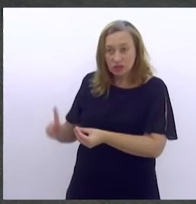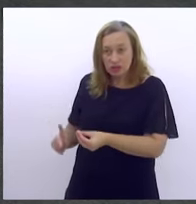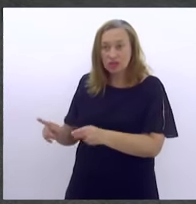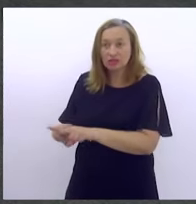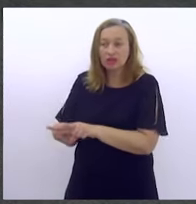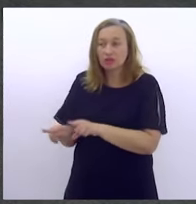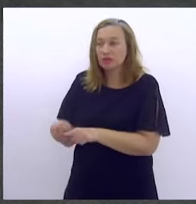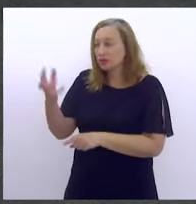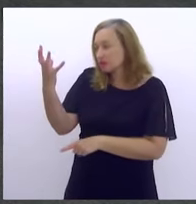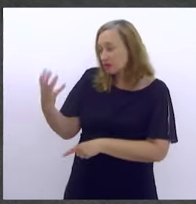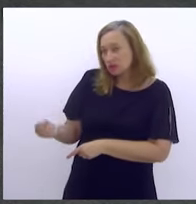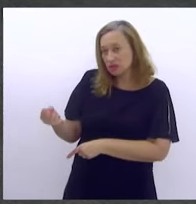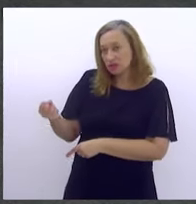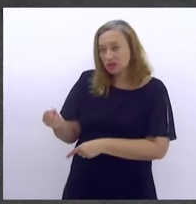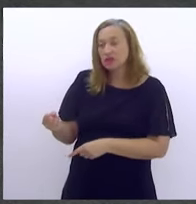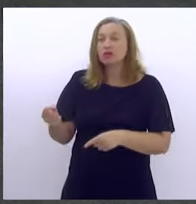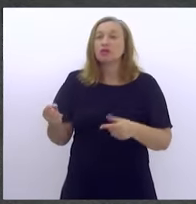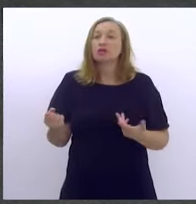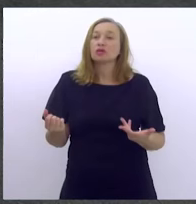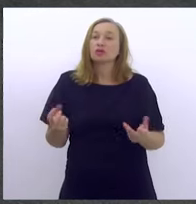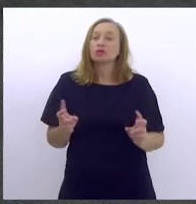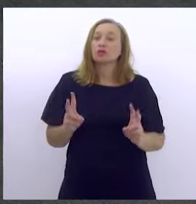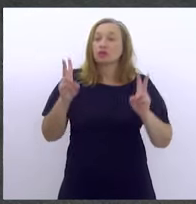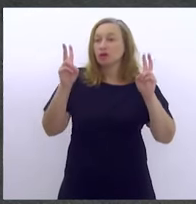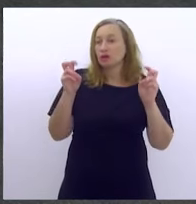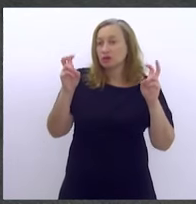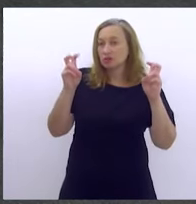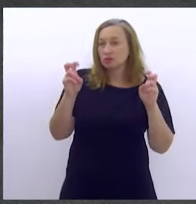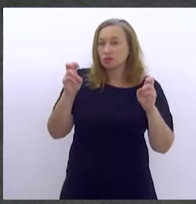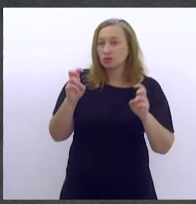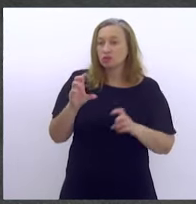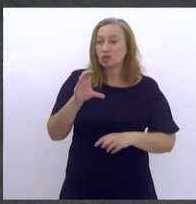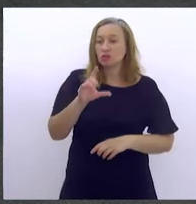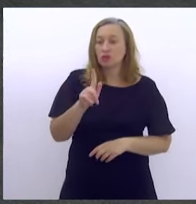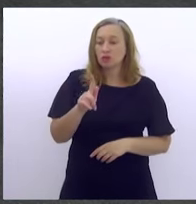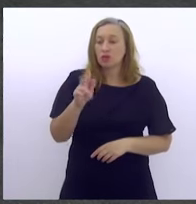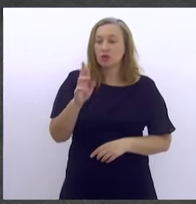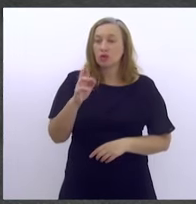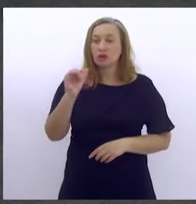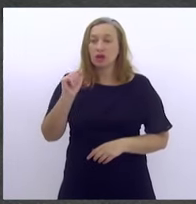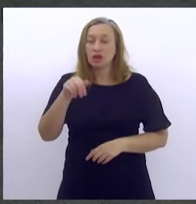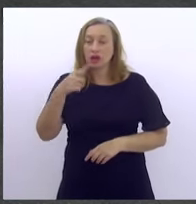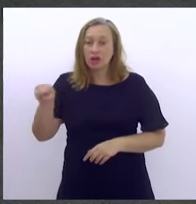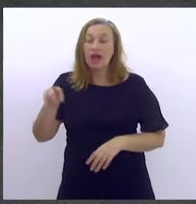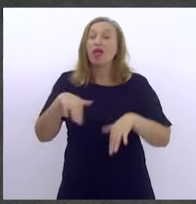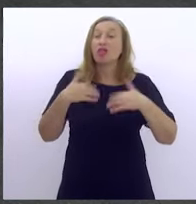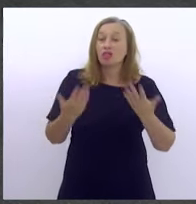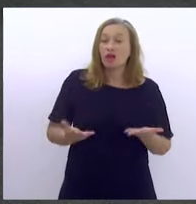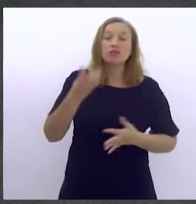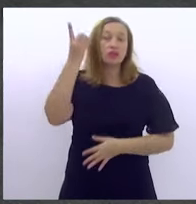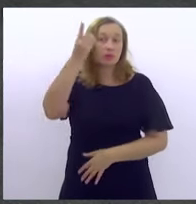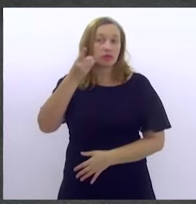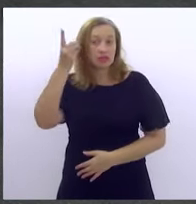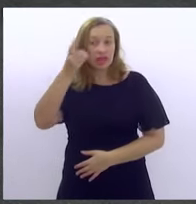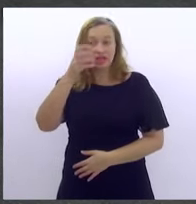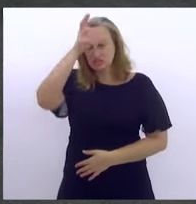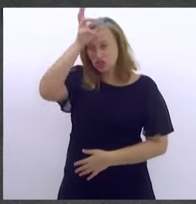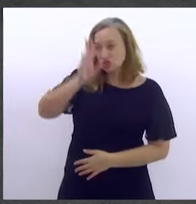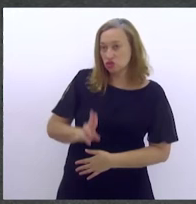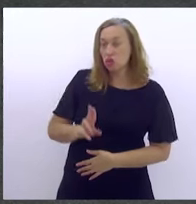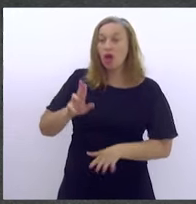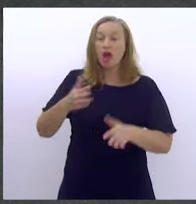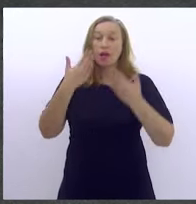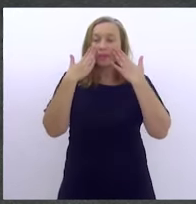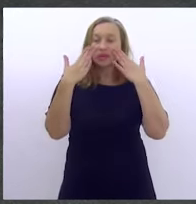aos vitimados a questão do GRAM. Então, com isso, deputada Tia Ju, nós apresentamos